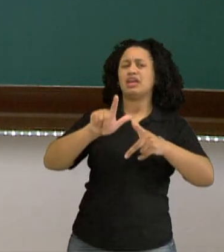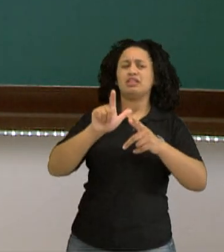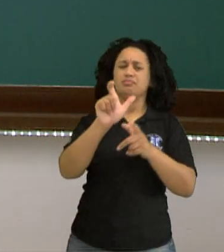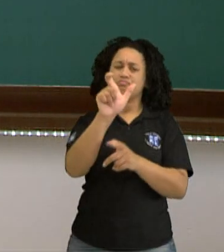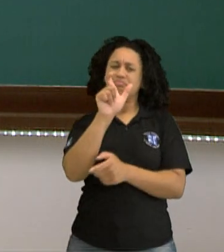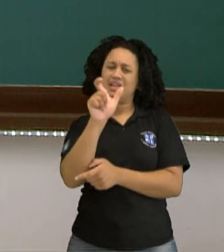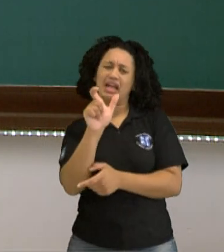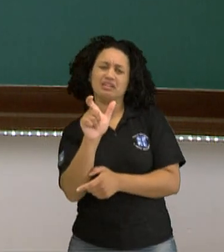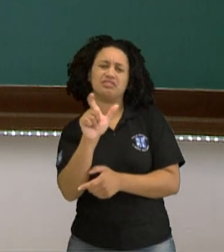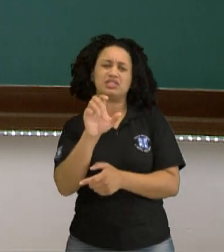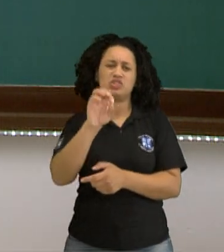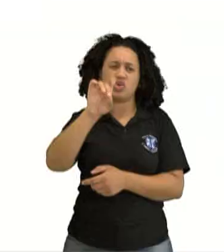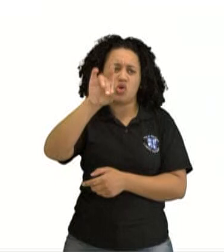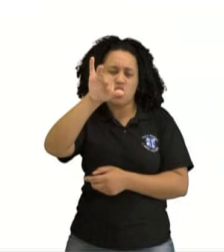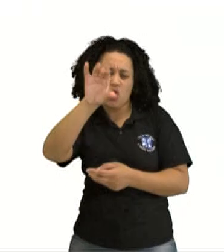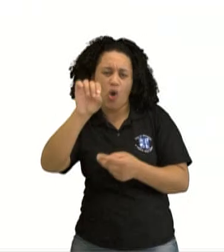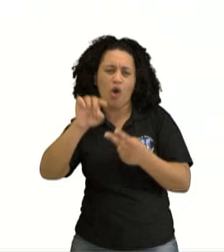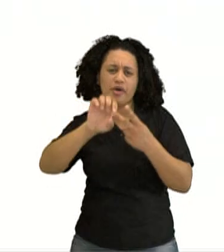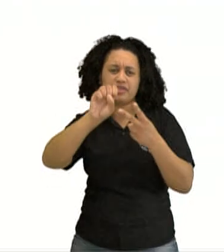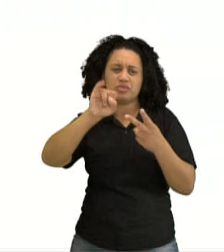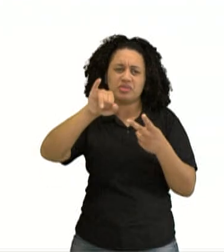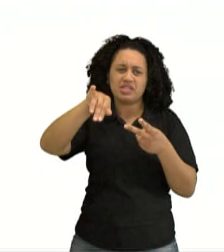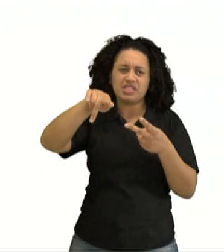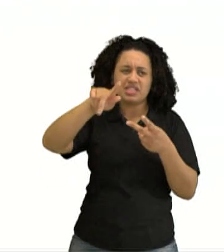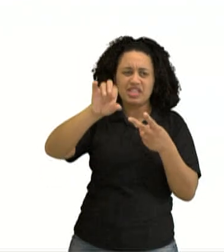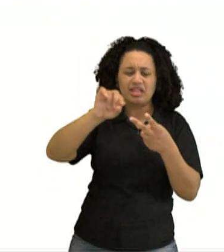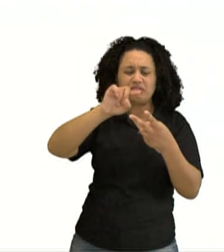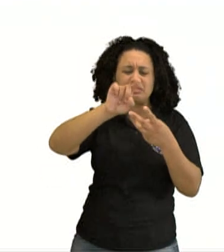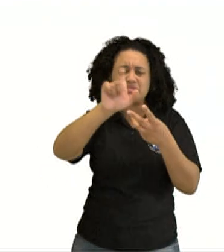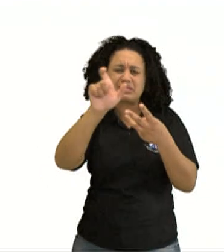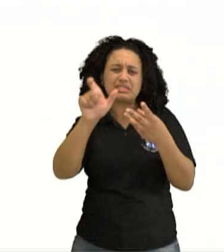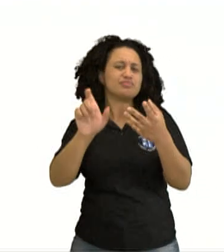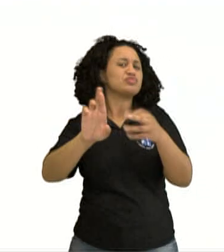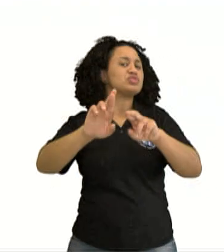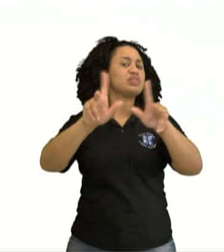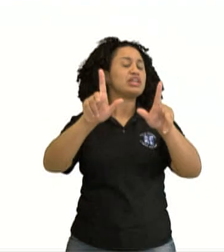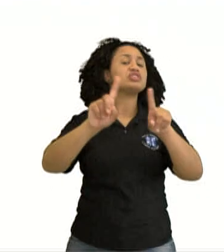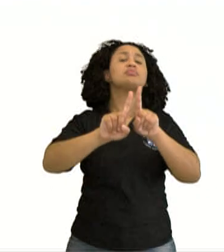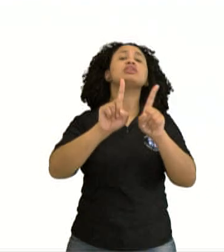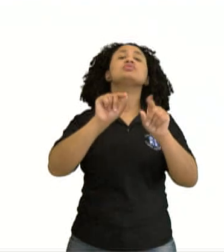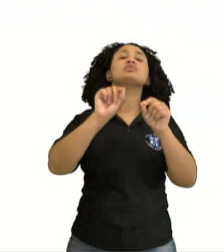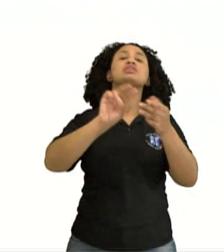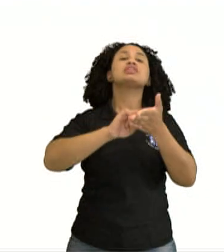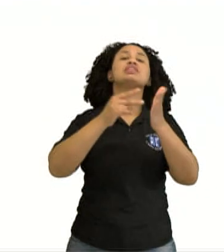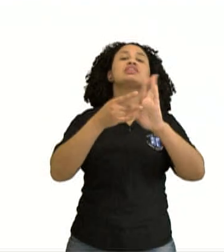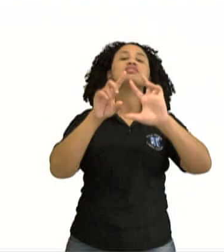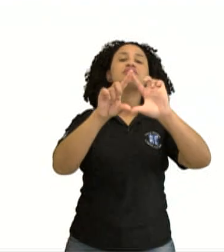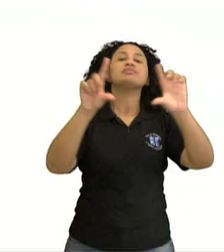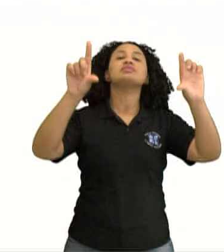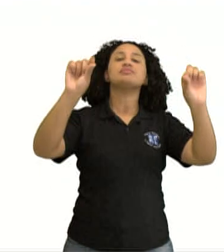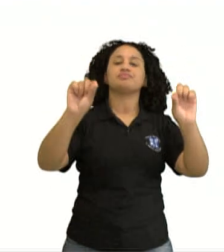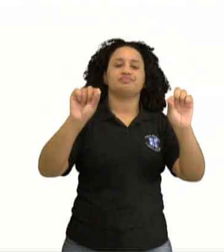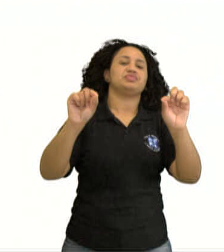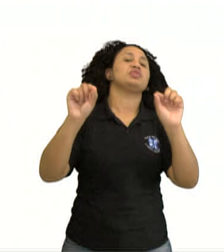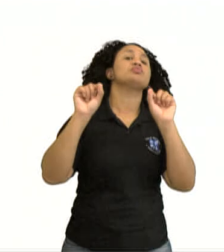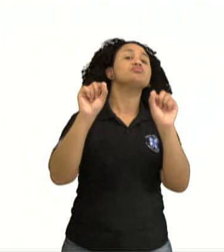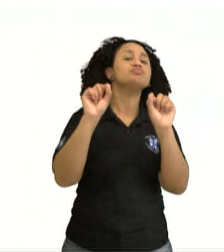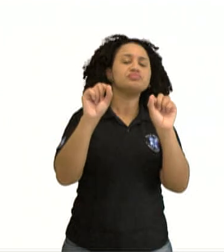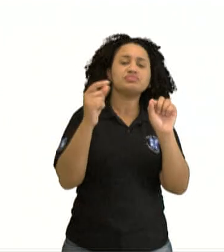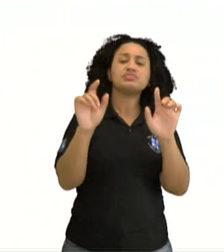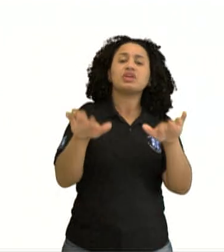código, signos, infere-se, enfim. Mas o que quer dizer essa frase? Ela quer dizer que quando,